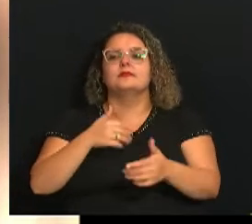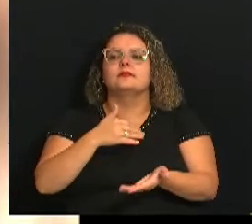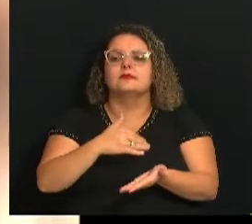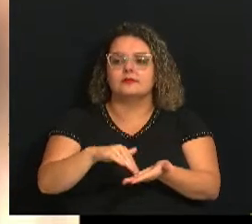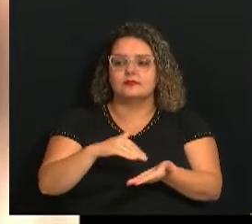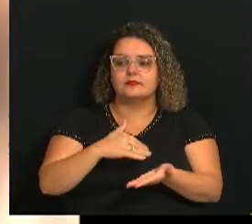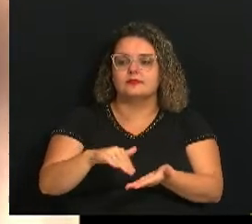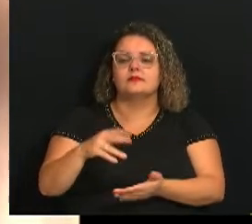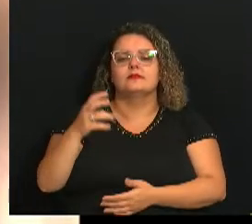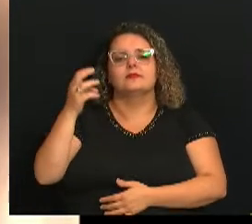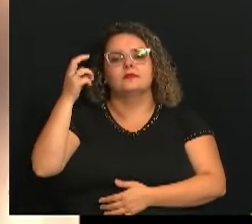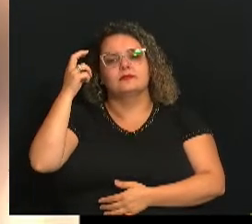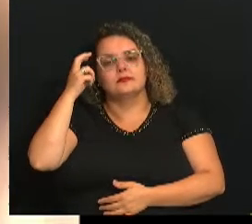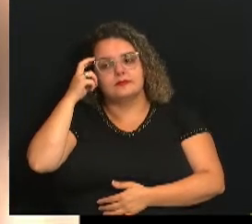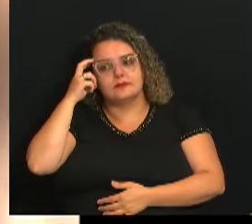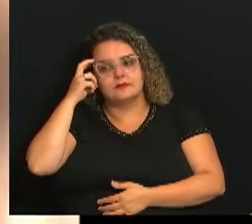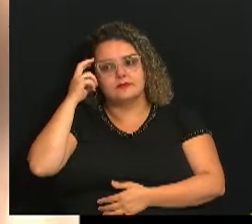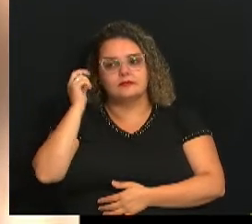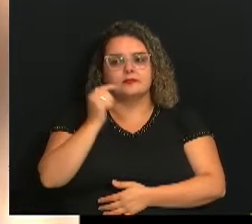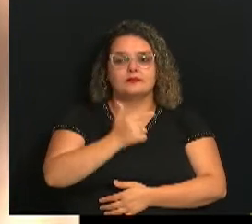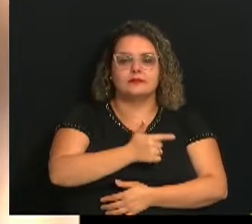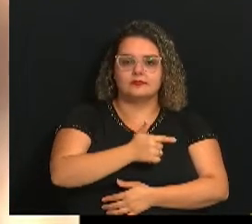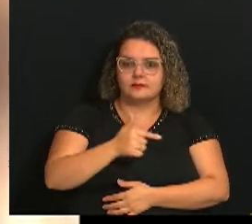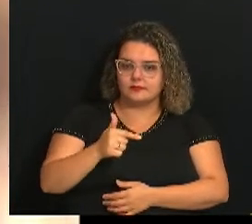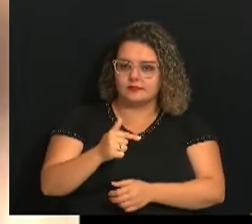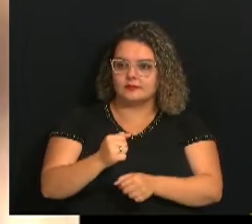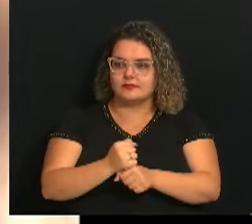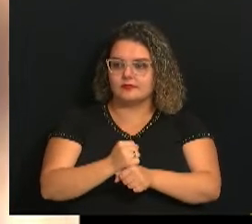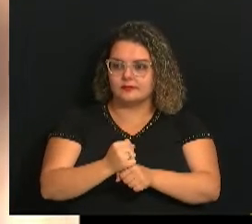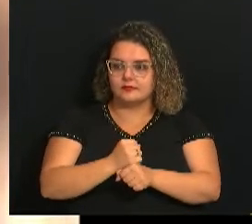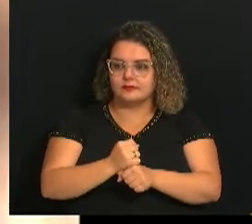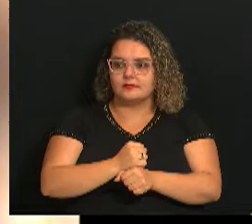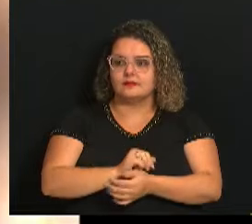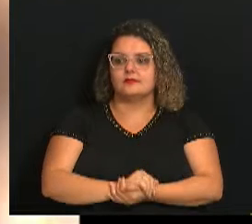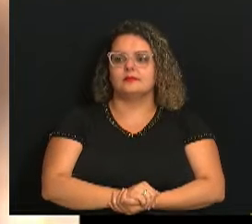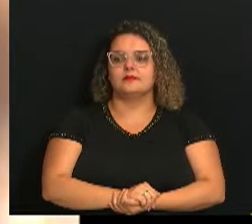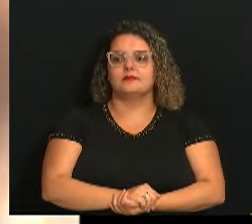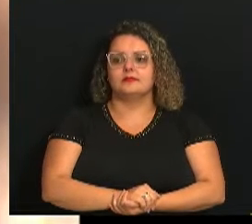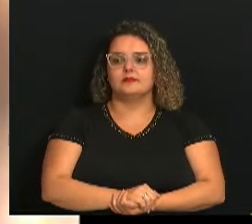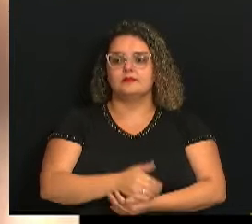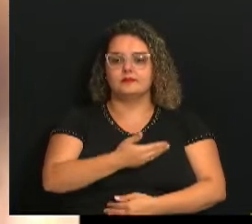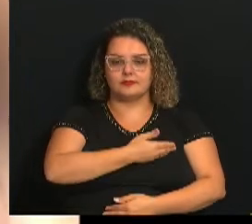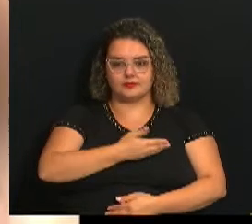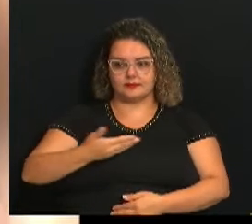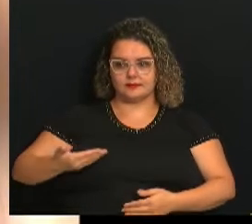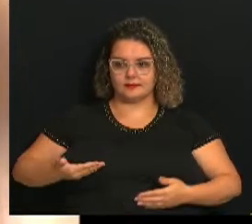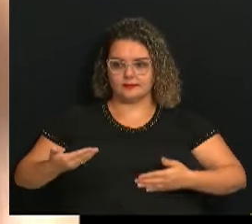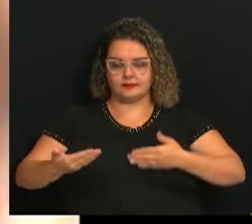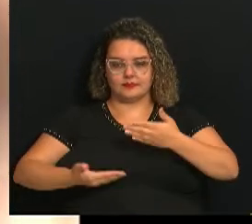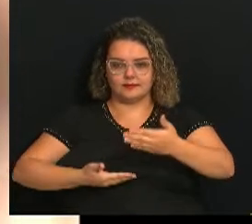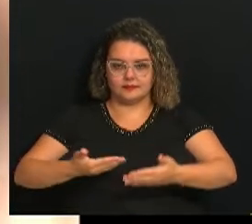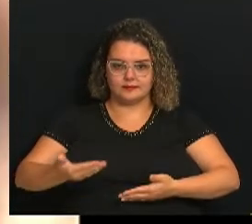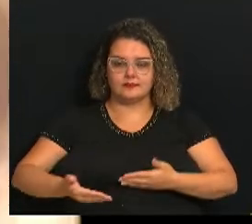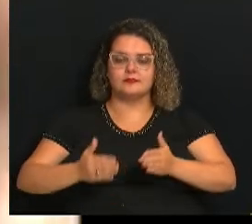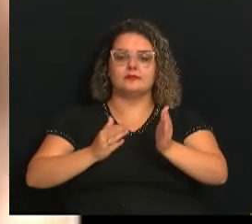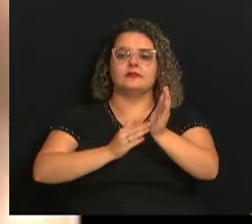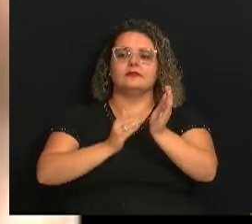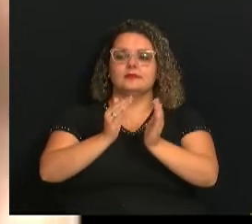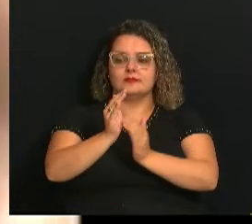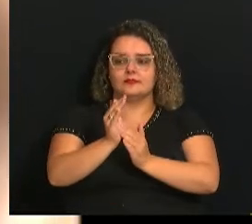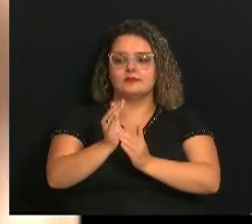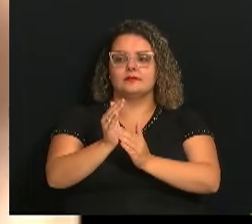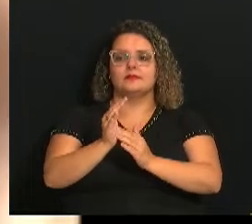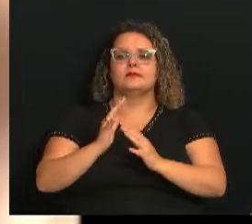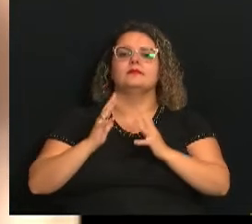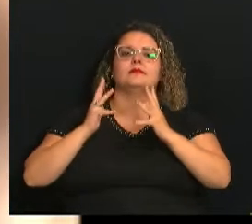Cultura por 27 anos, como funcionária pública concursada, trabalhei toda a minha